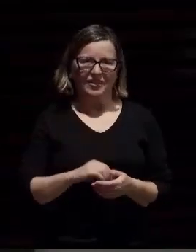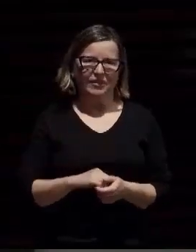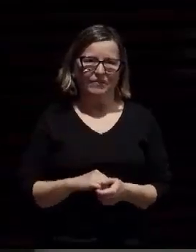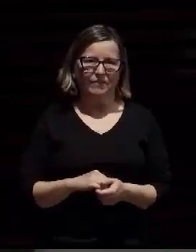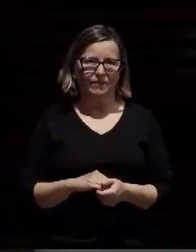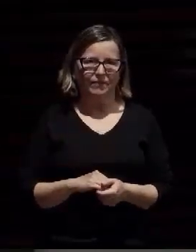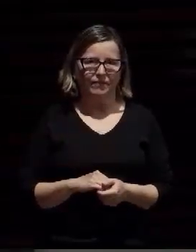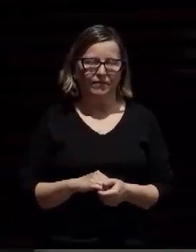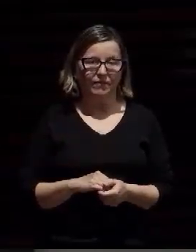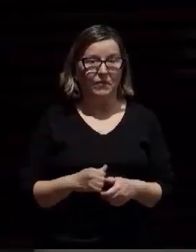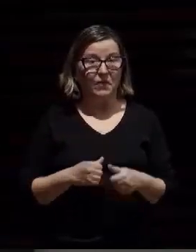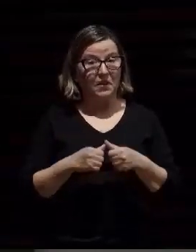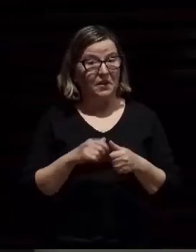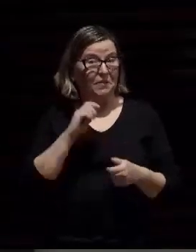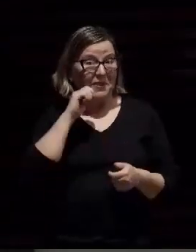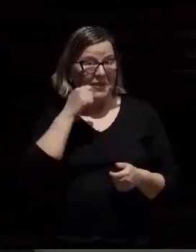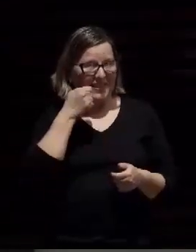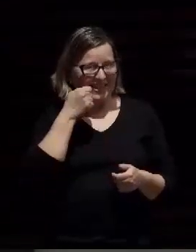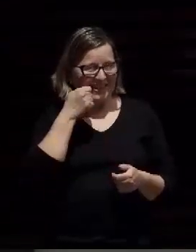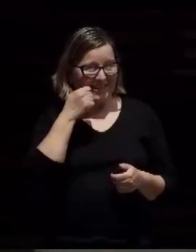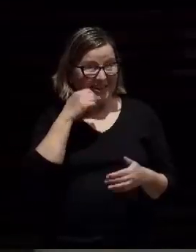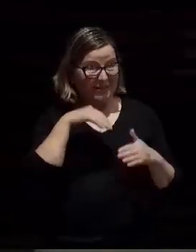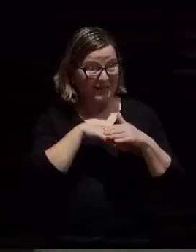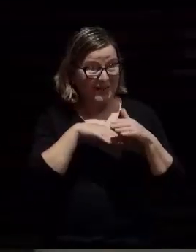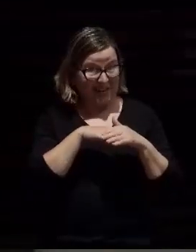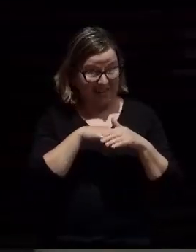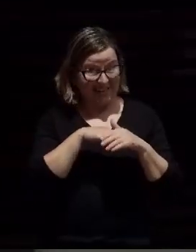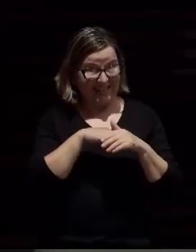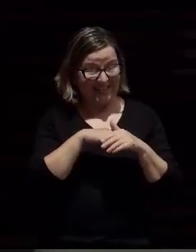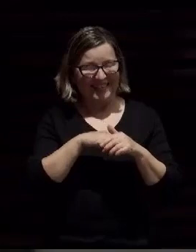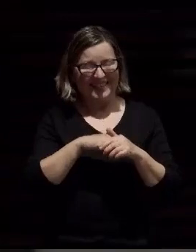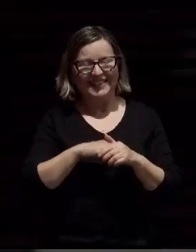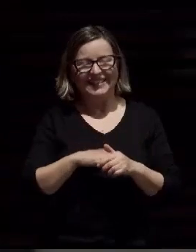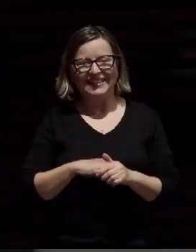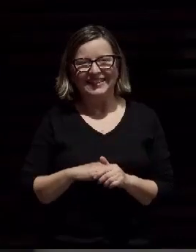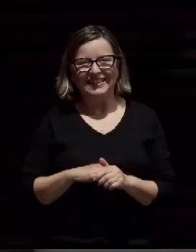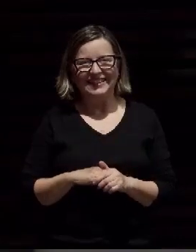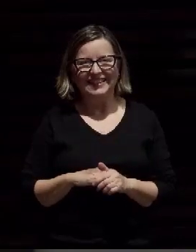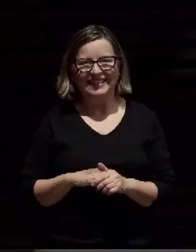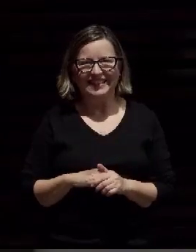esse era um mistério guardado a 7 chaves.